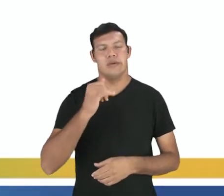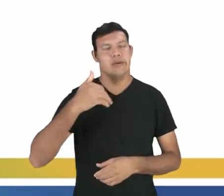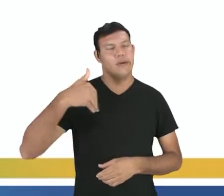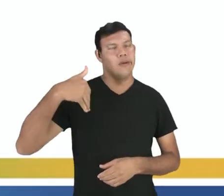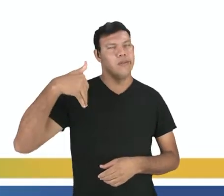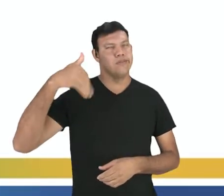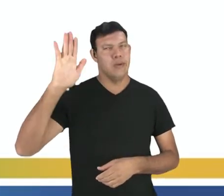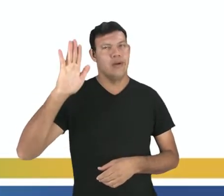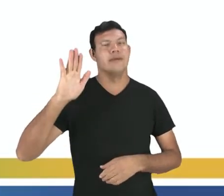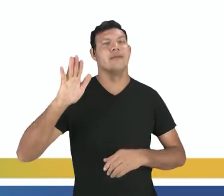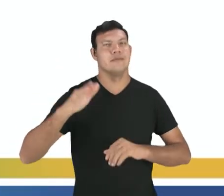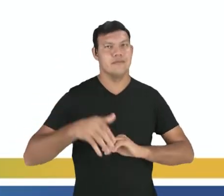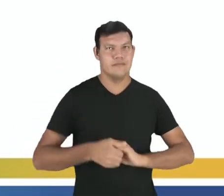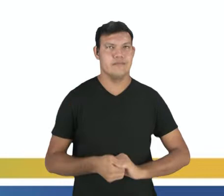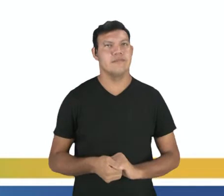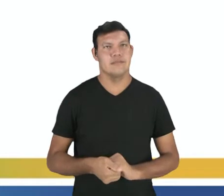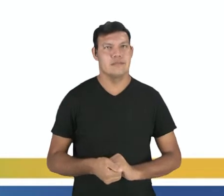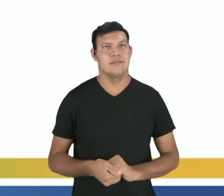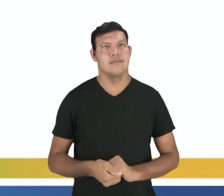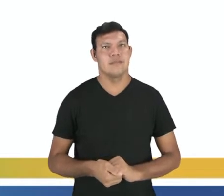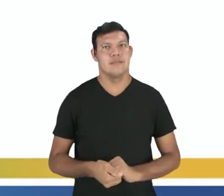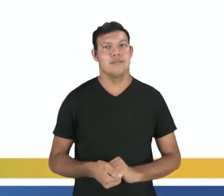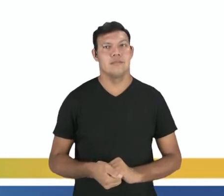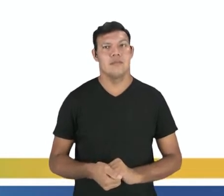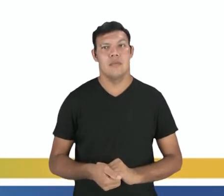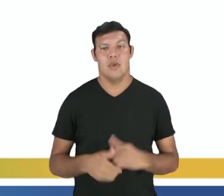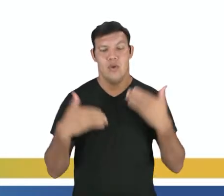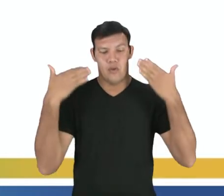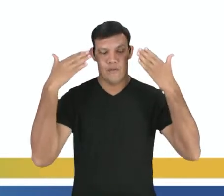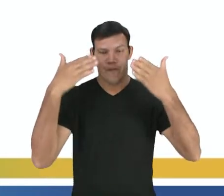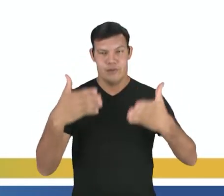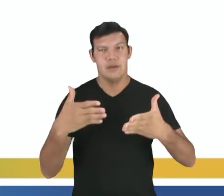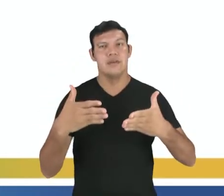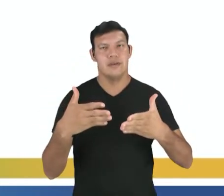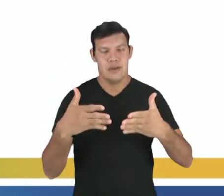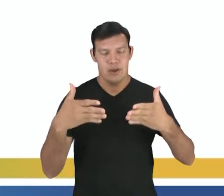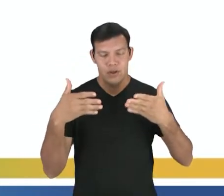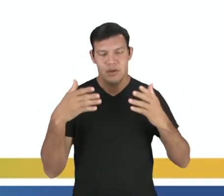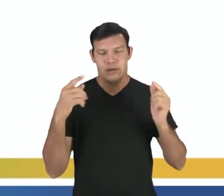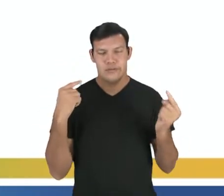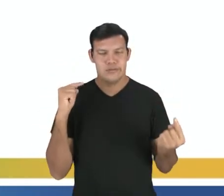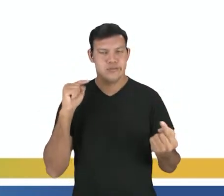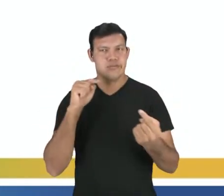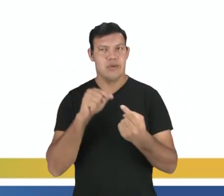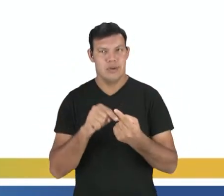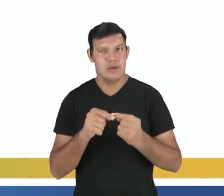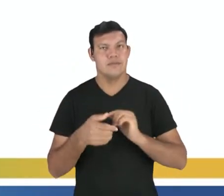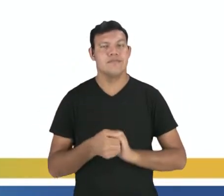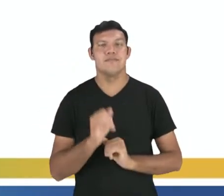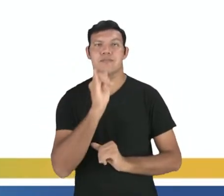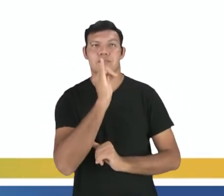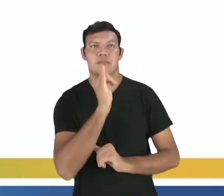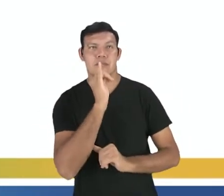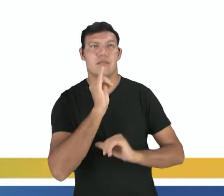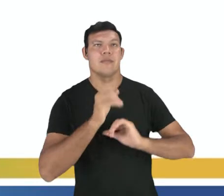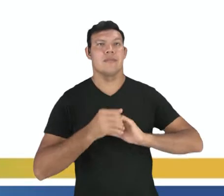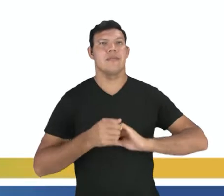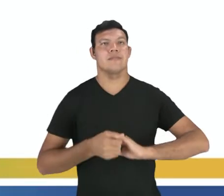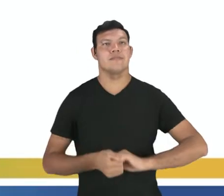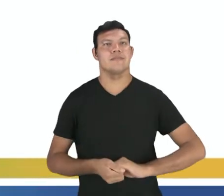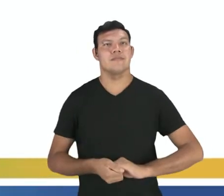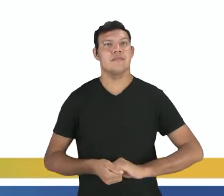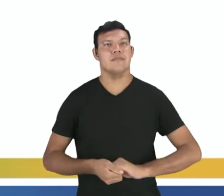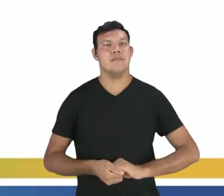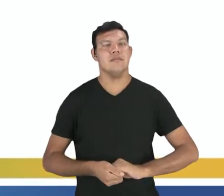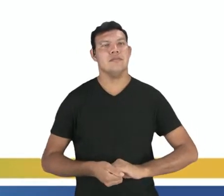termos exagerados para o propósito de ênfase. Por exemplo, I'm going